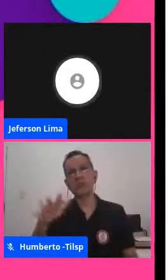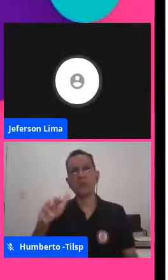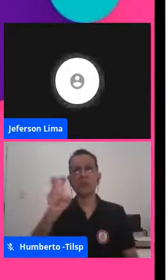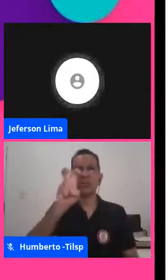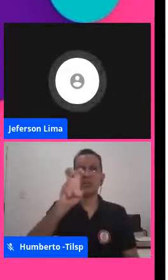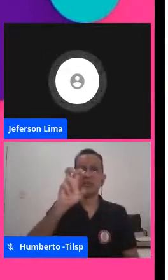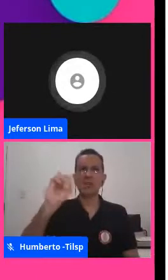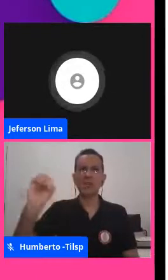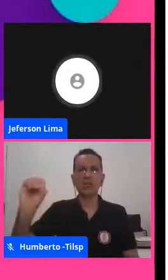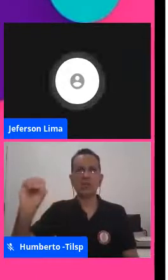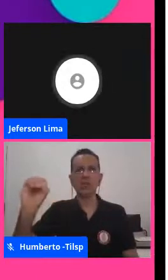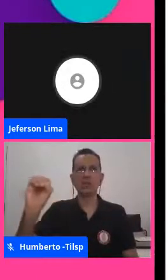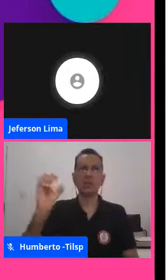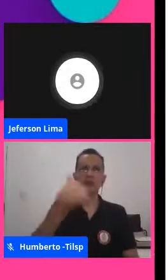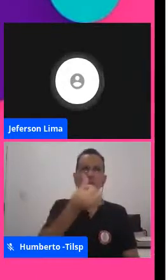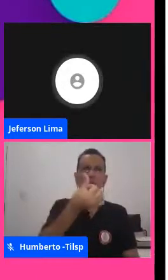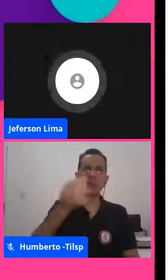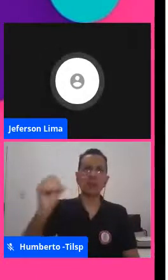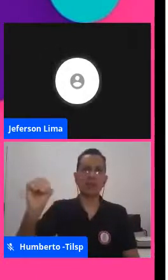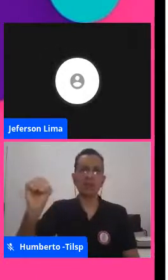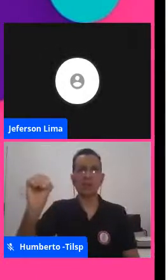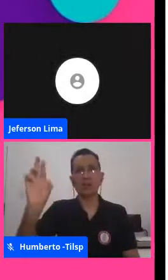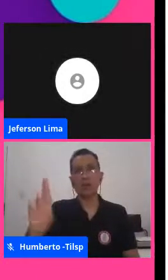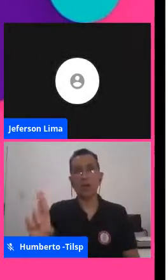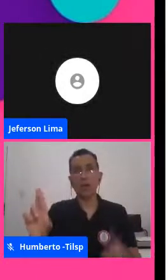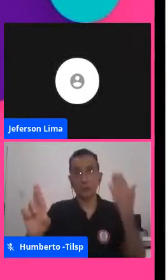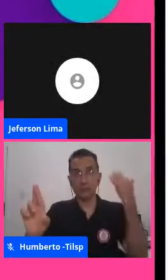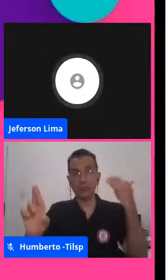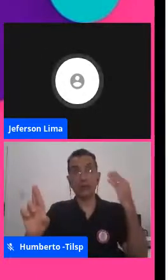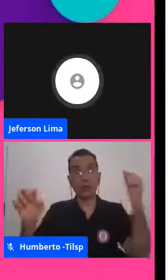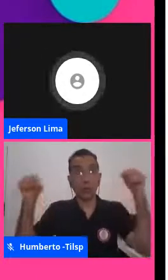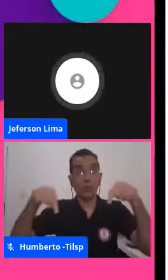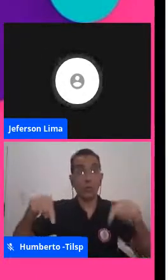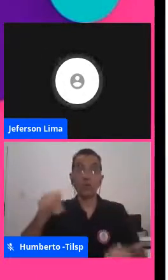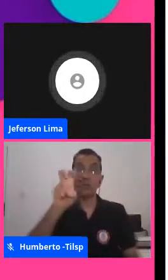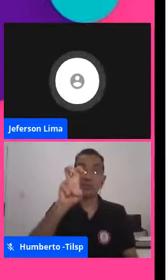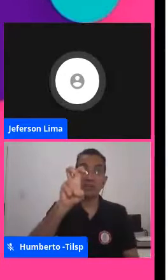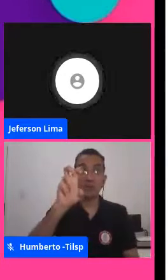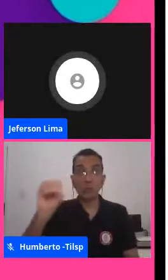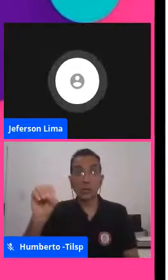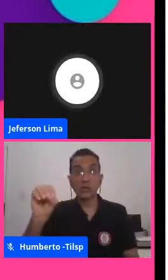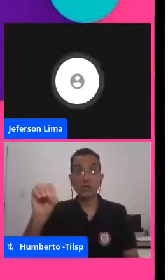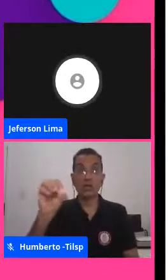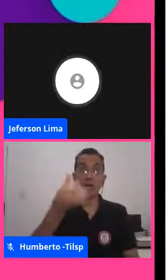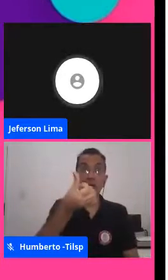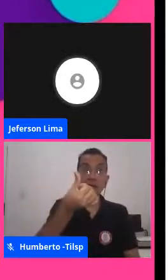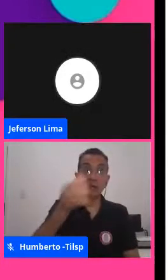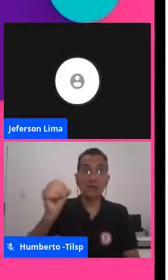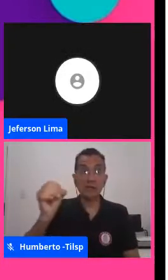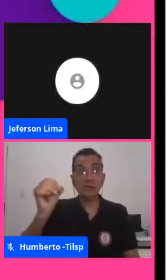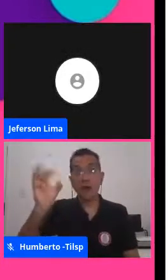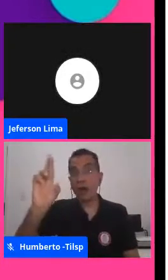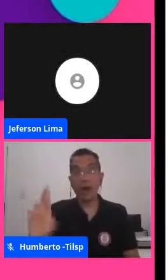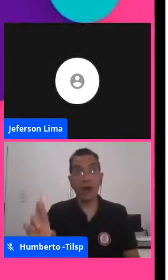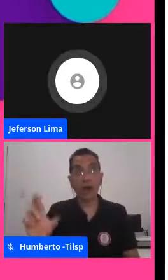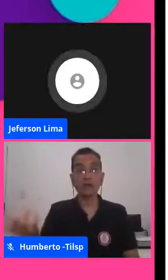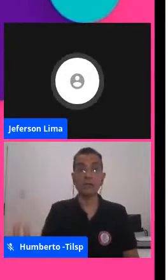R$500, R$600 por mês para valores como R$50, R$60 por mês. Então a gente tem uma diminuição aí de 10 vezes o valor do